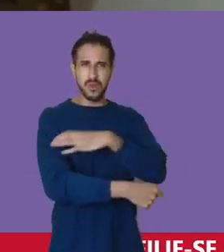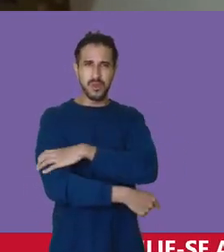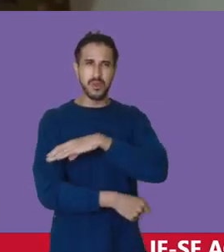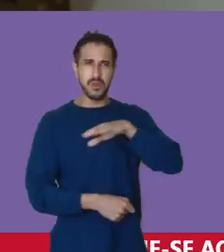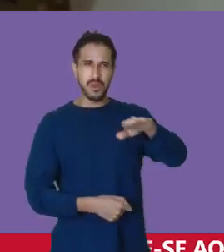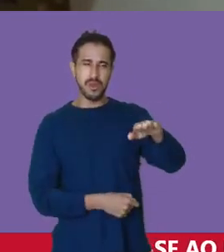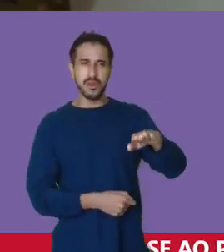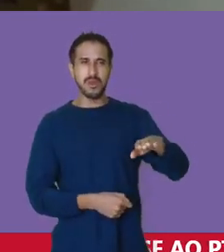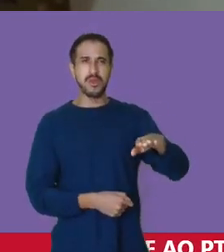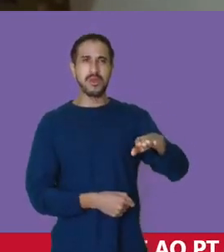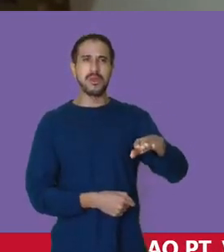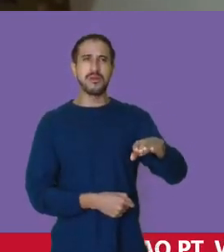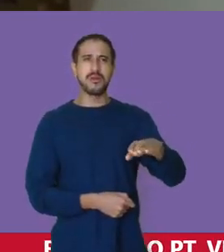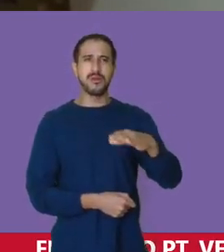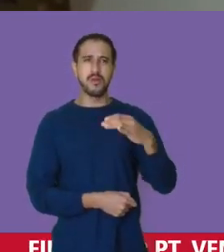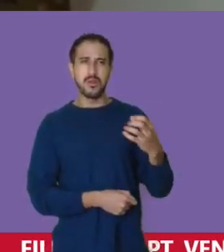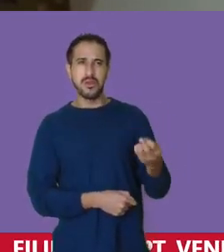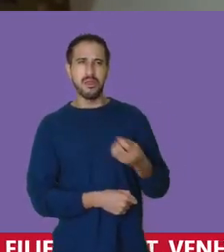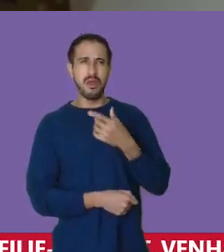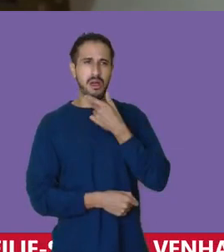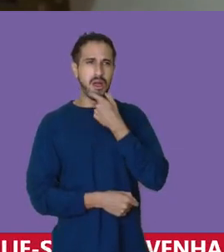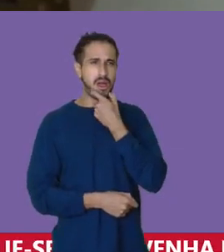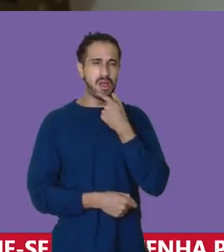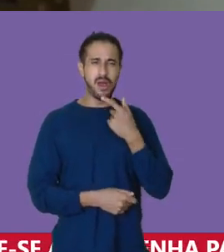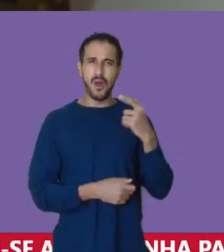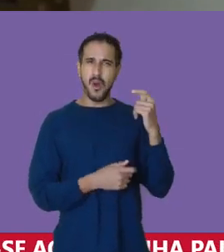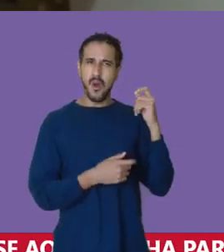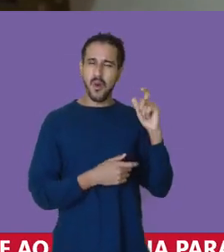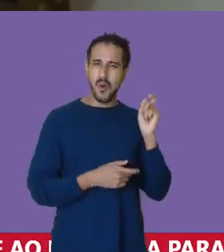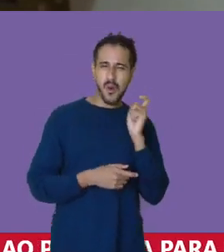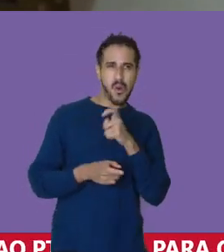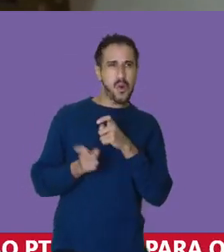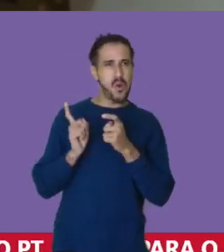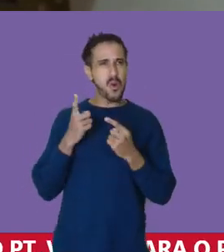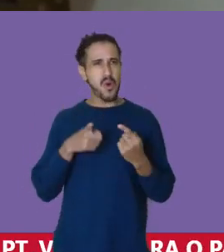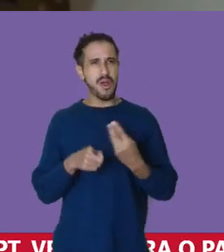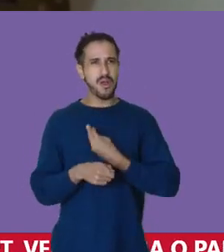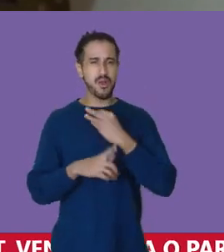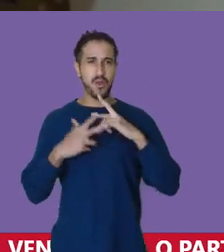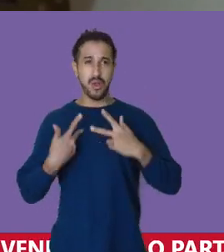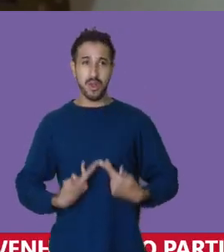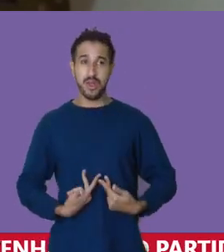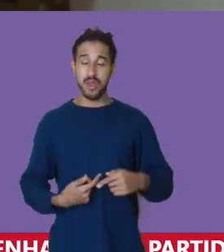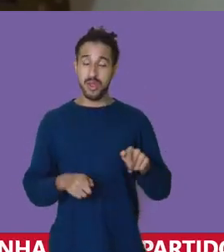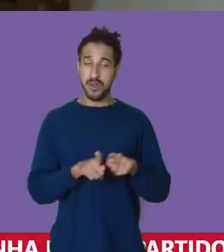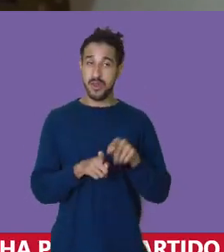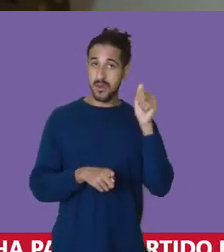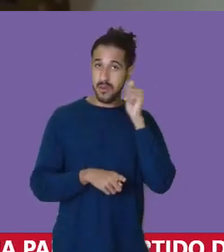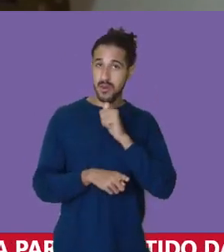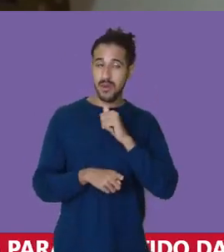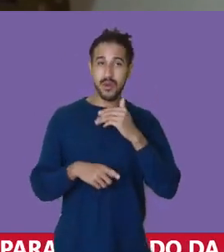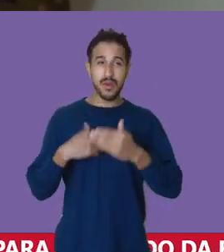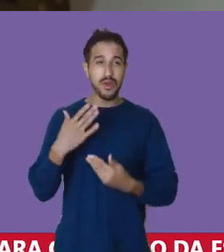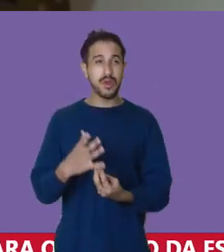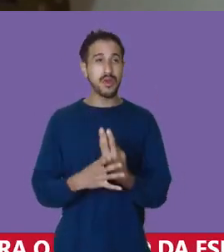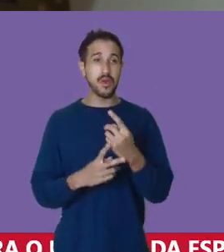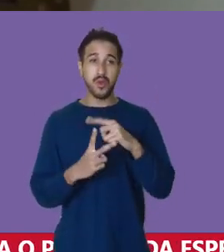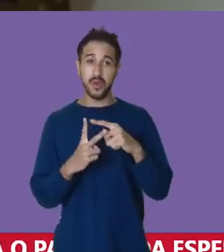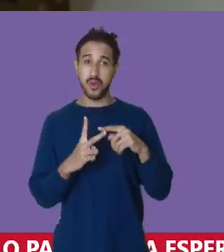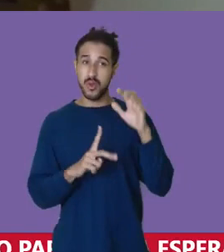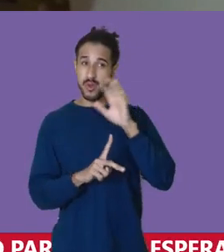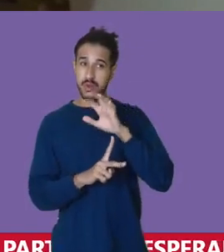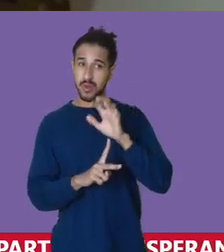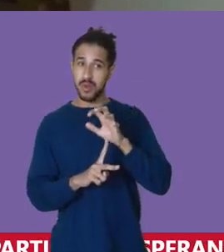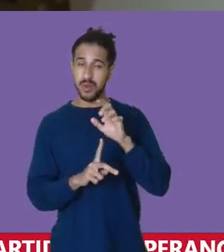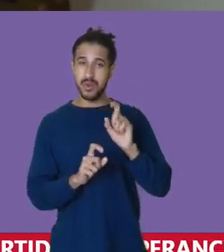do neoliberalismo em conjunto, essa era de ódio à vida humana e às mulheres, acaba produzindo dois